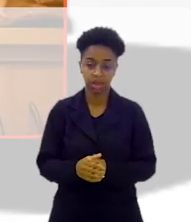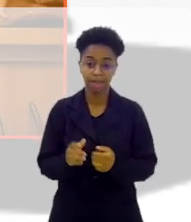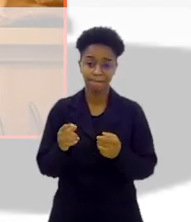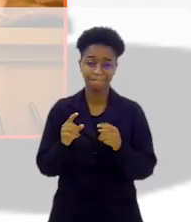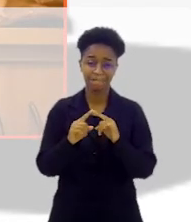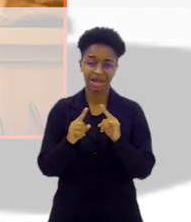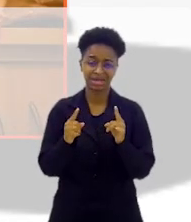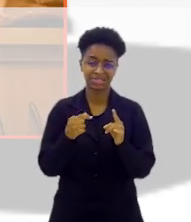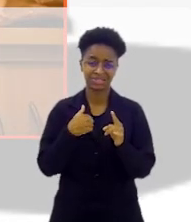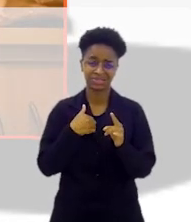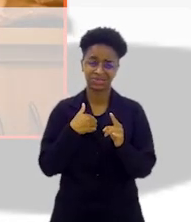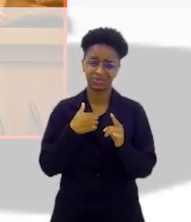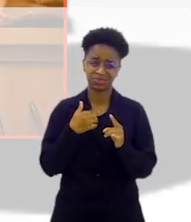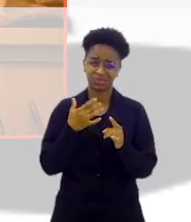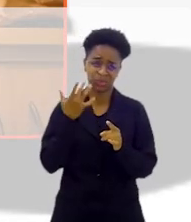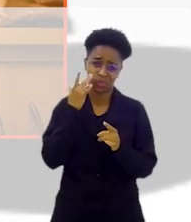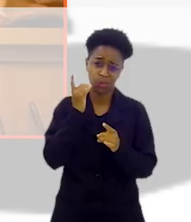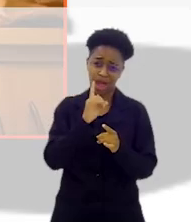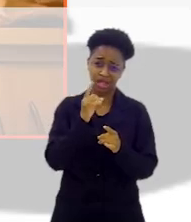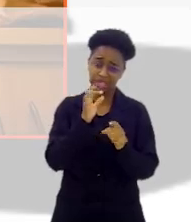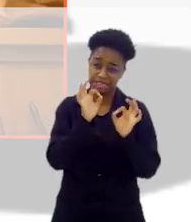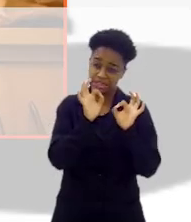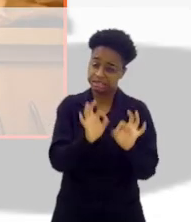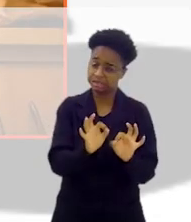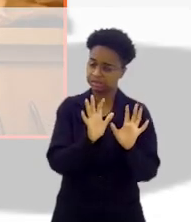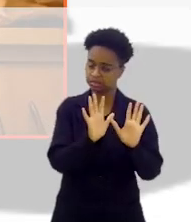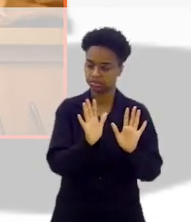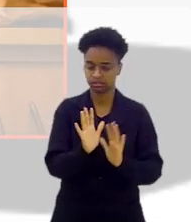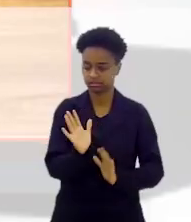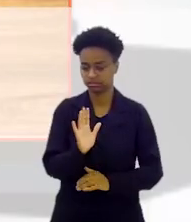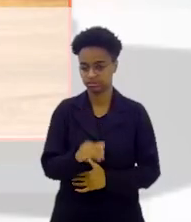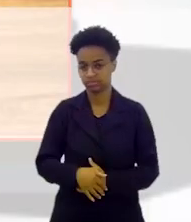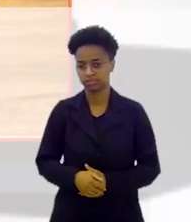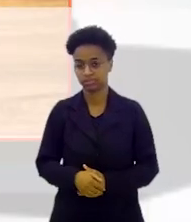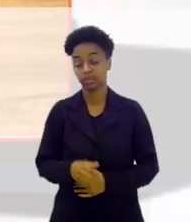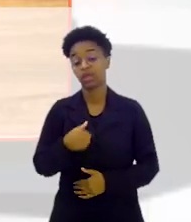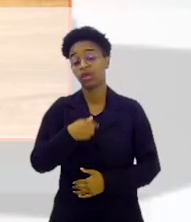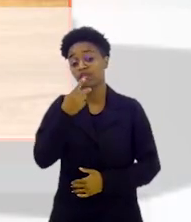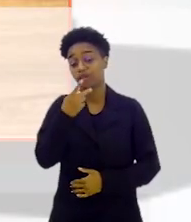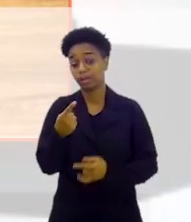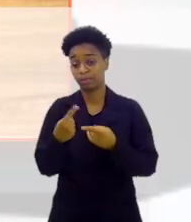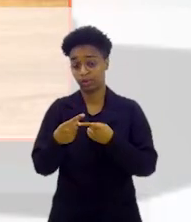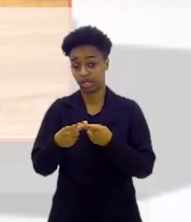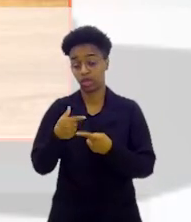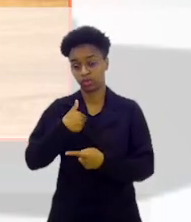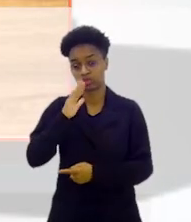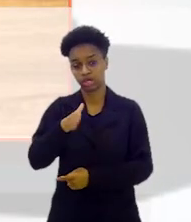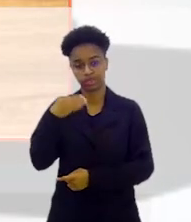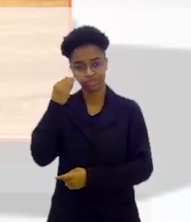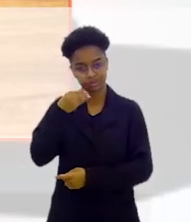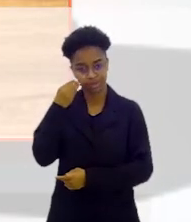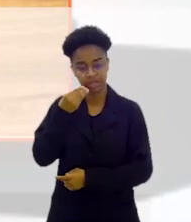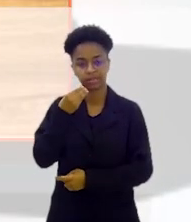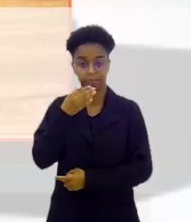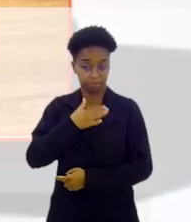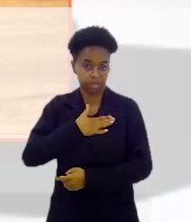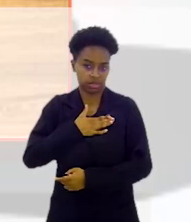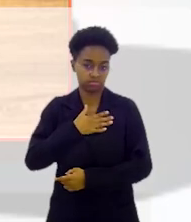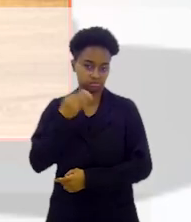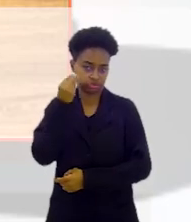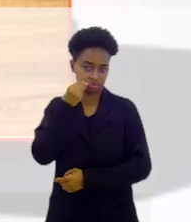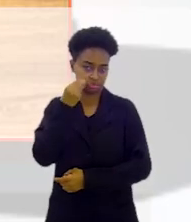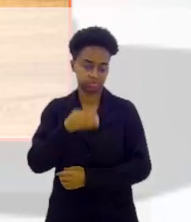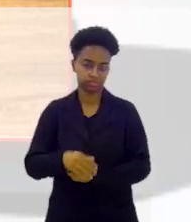plausível, embora eu não jure de pé junto que assim seja. É, eu te digo isso porque eu tenho essa experiência, né? É